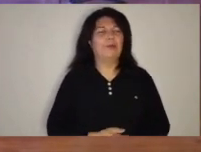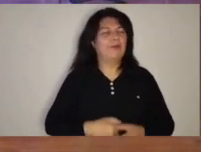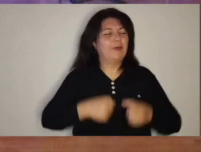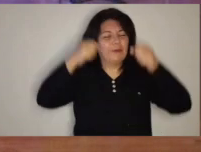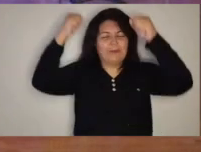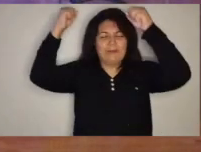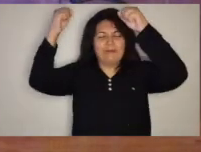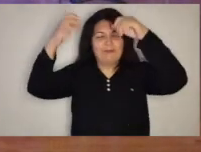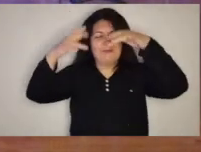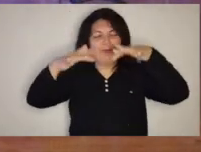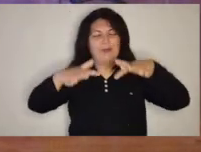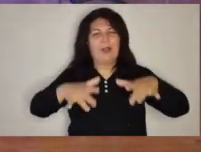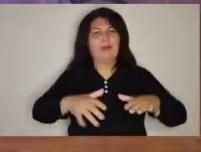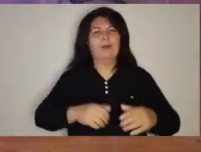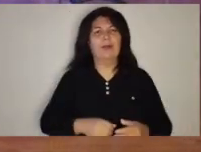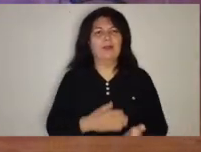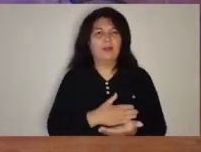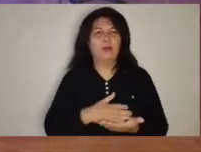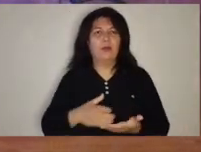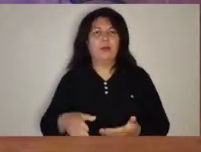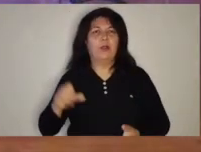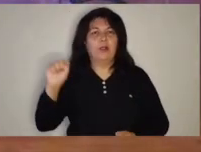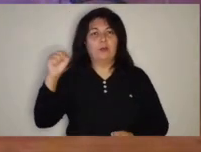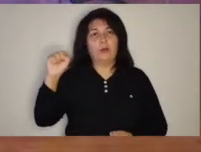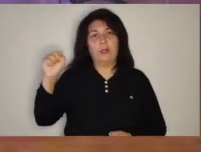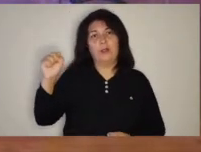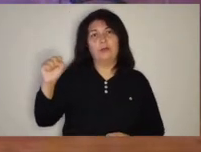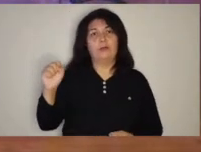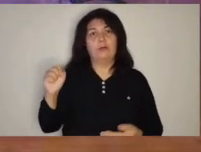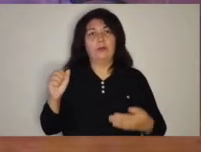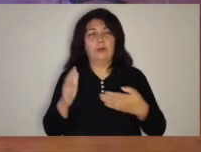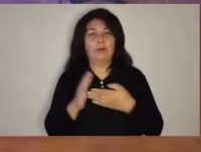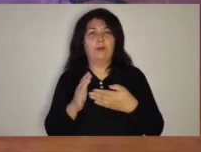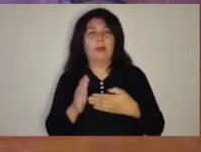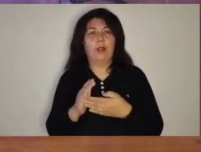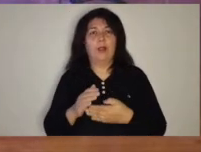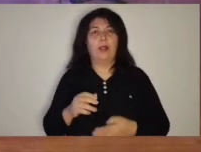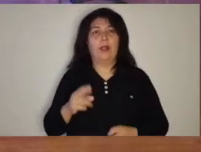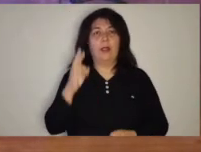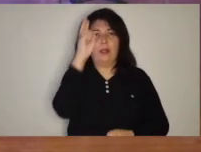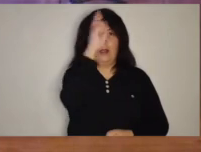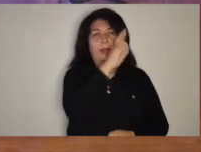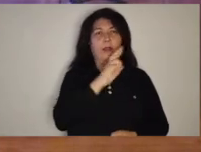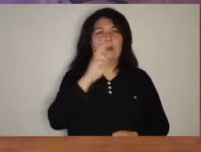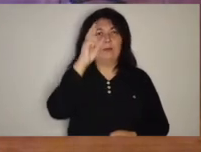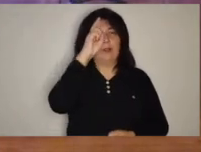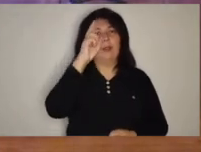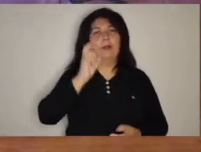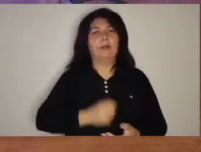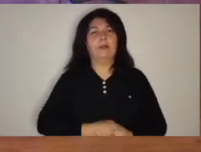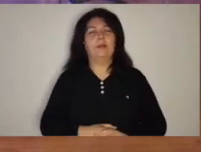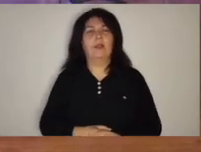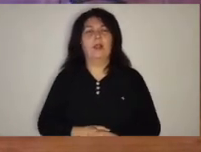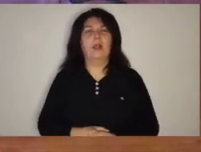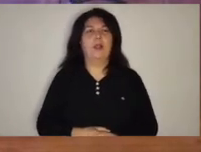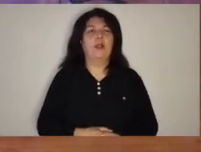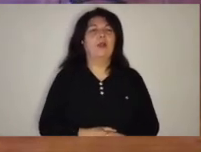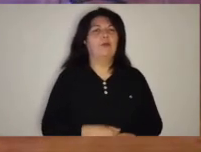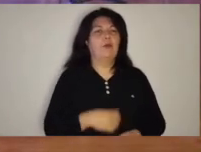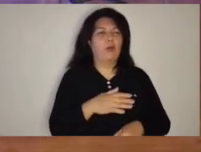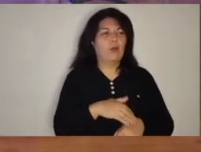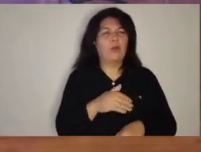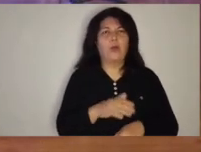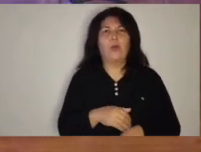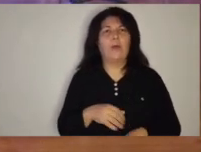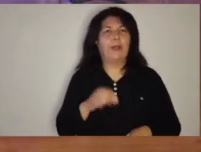bênção. Nós tivemos, foi das 8 ao meio-dia e foi um